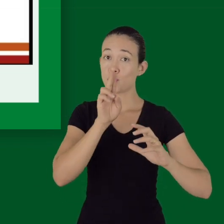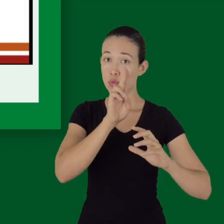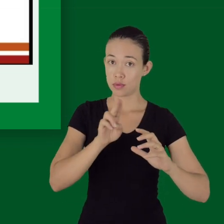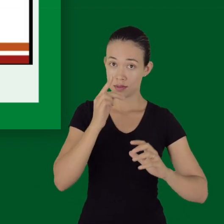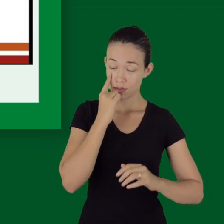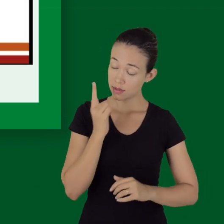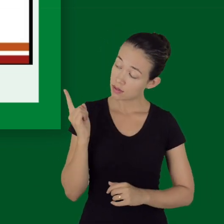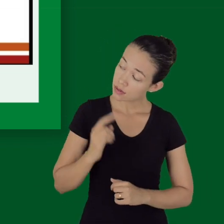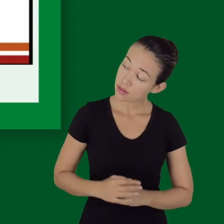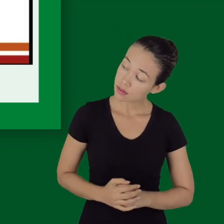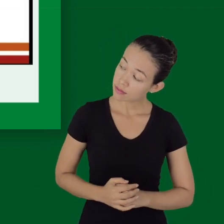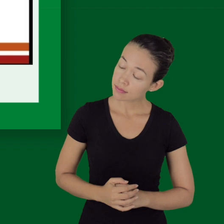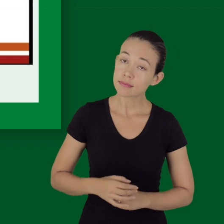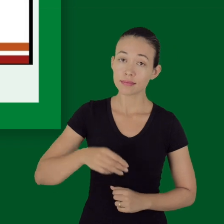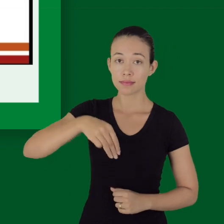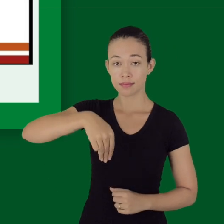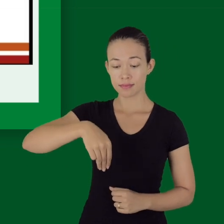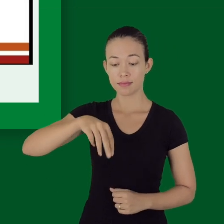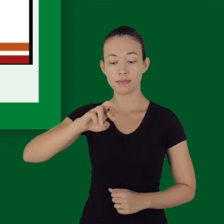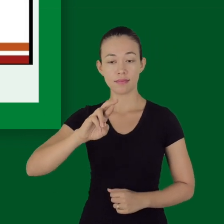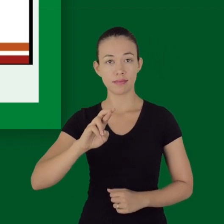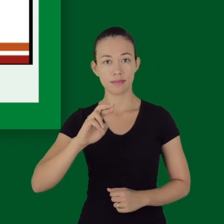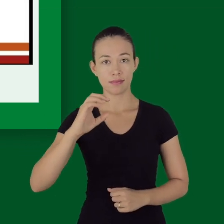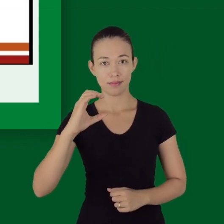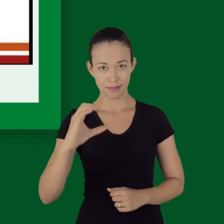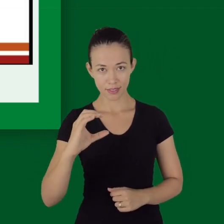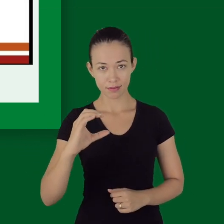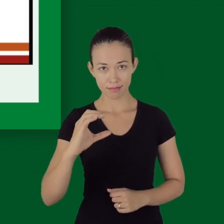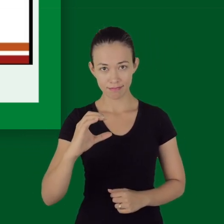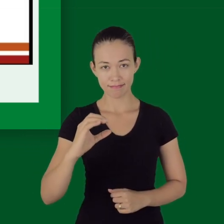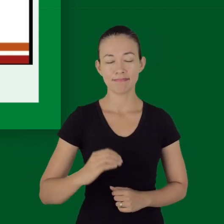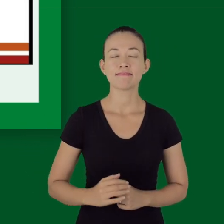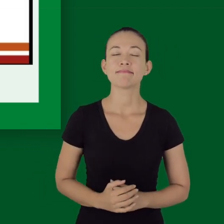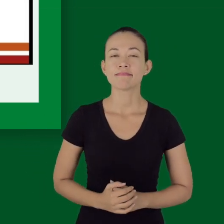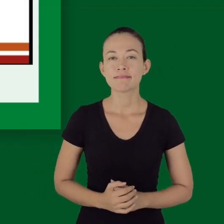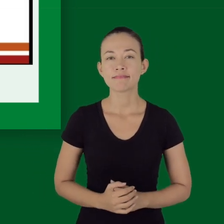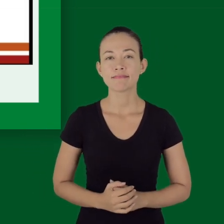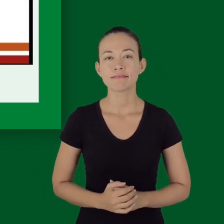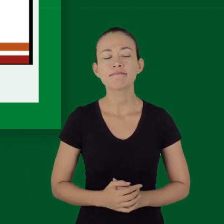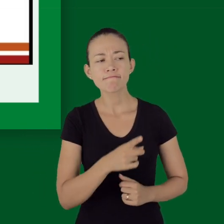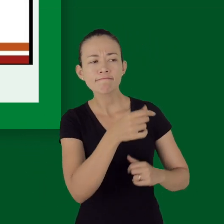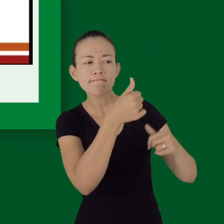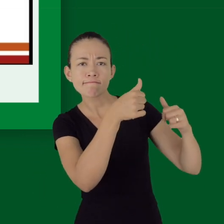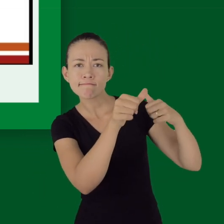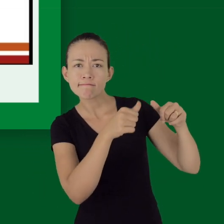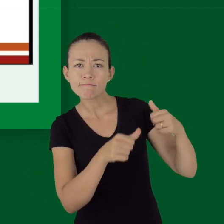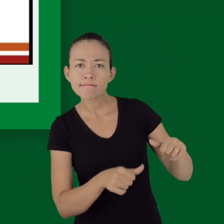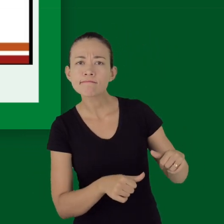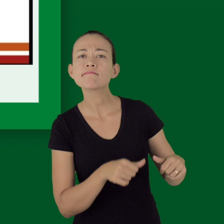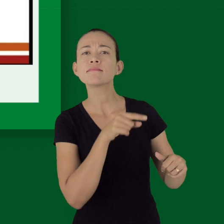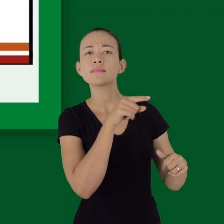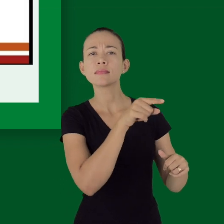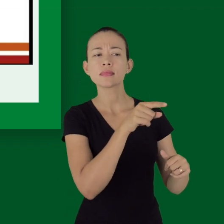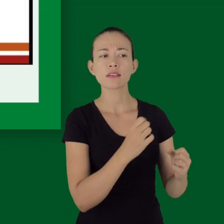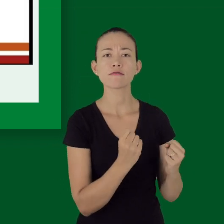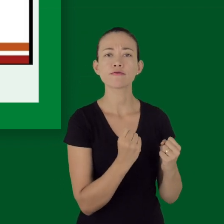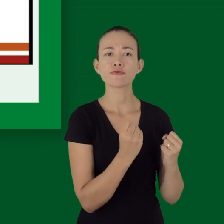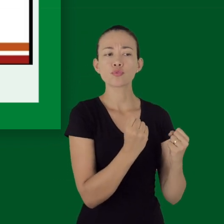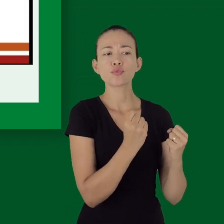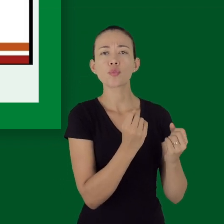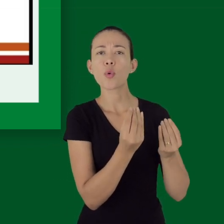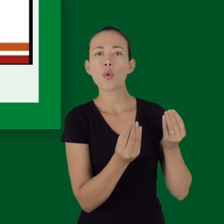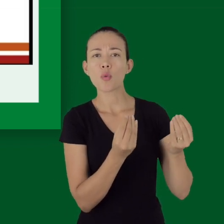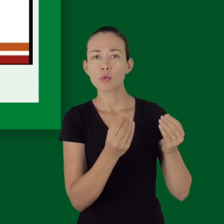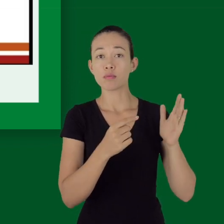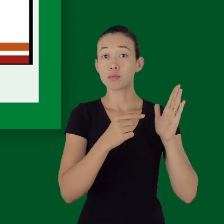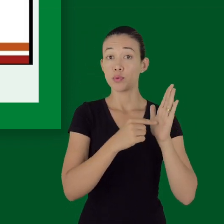né, que são as graduações de força, de 0 a 5. Então, se eu quiser avaliar, se eu puder avaliar a força